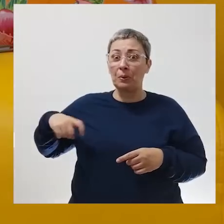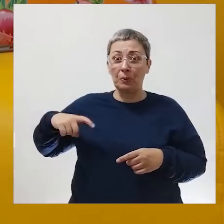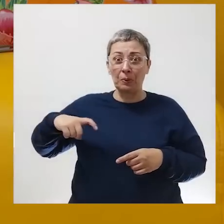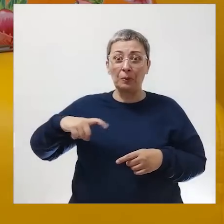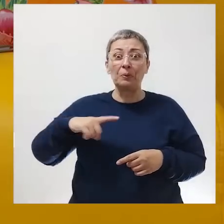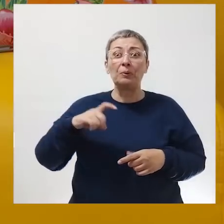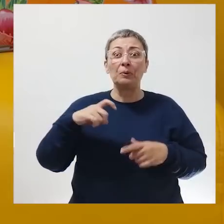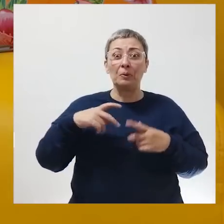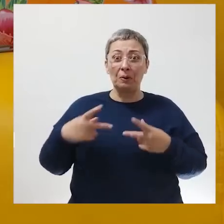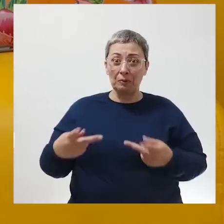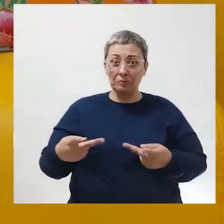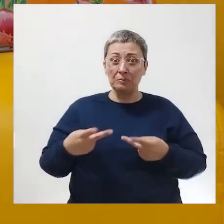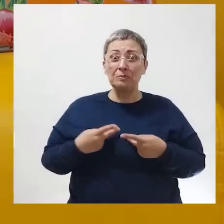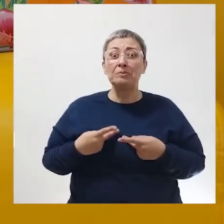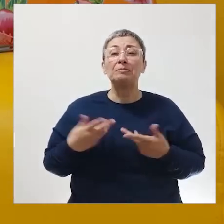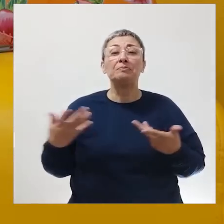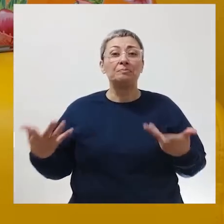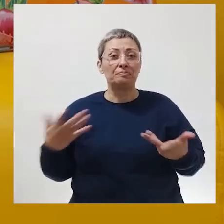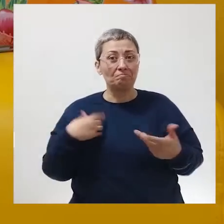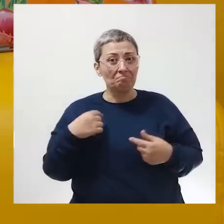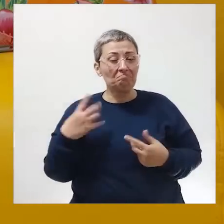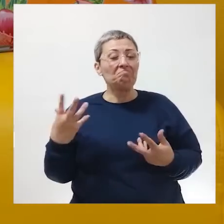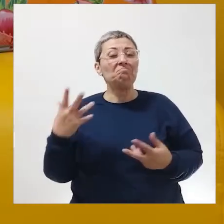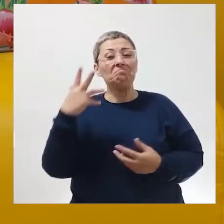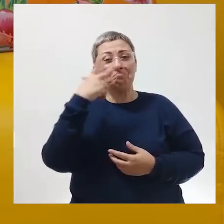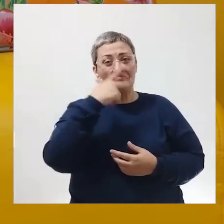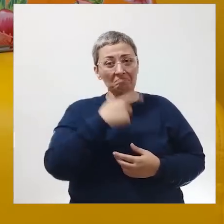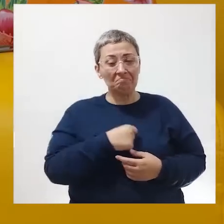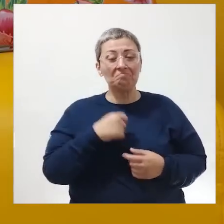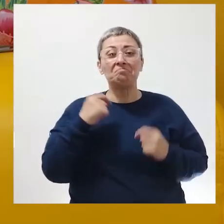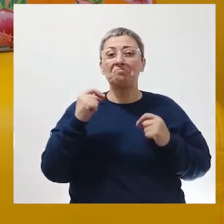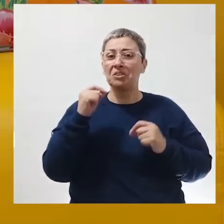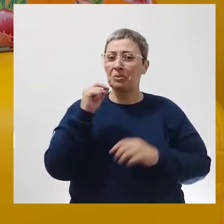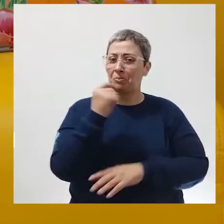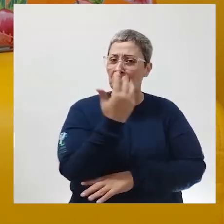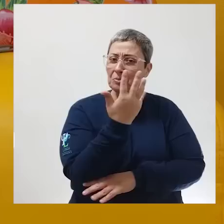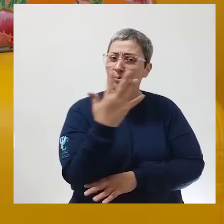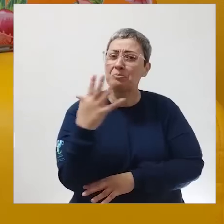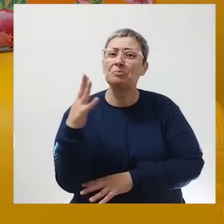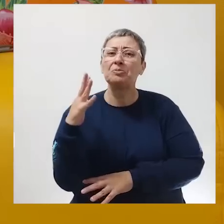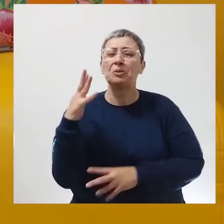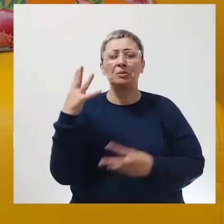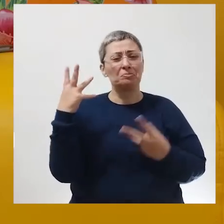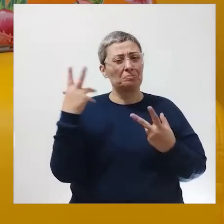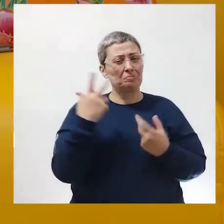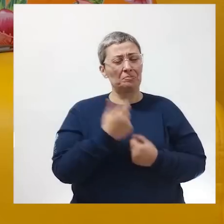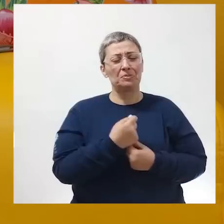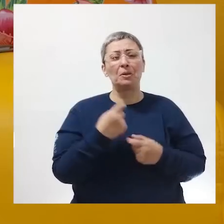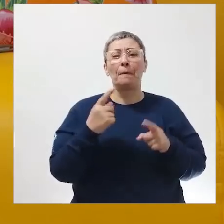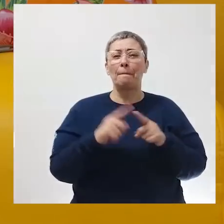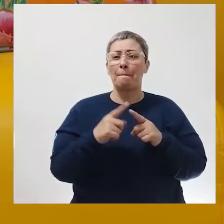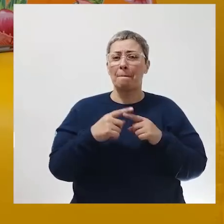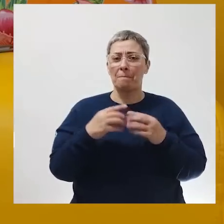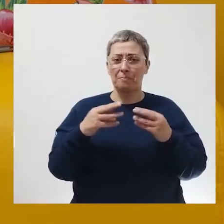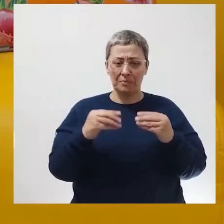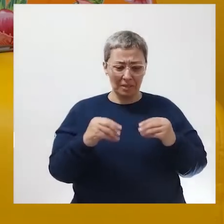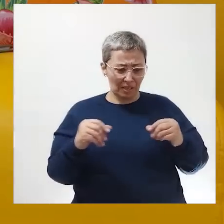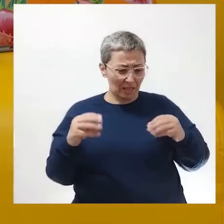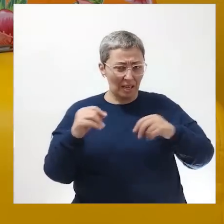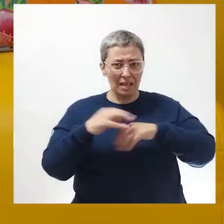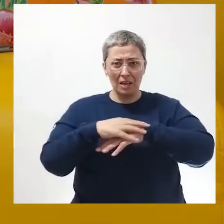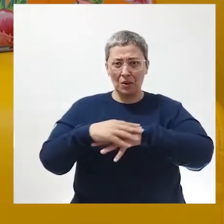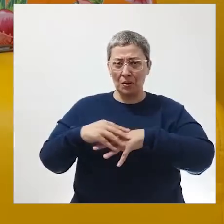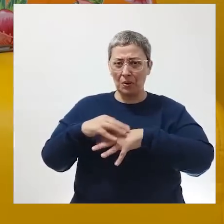nos visitar no dia de hoje. Que coisa mais linda, como a natureza é maravilhosa. A textura